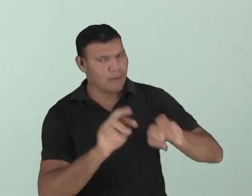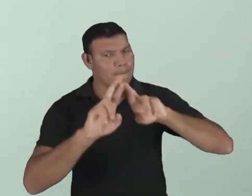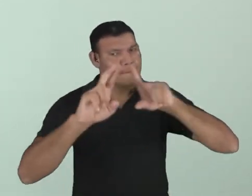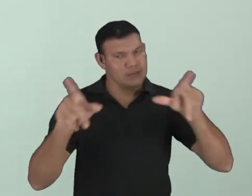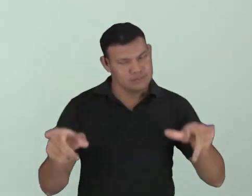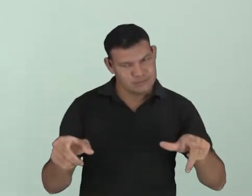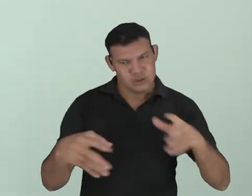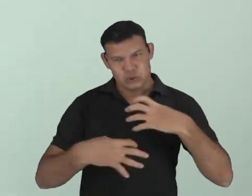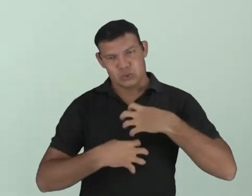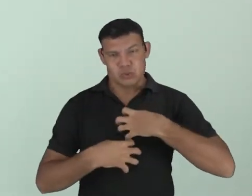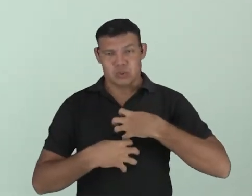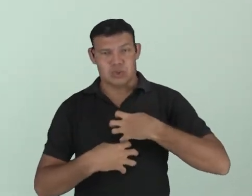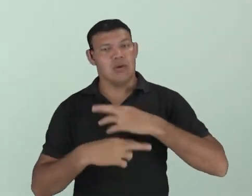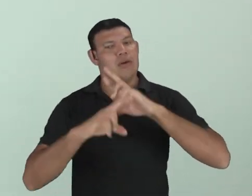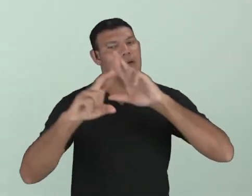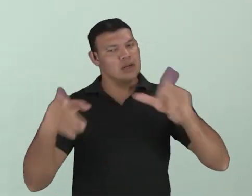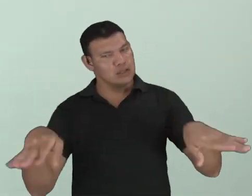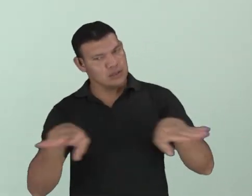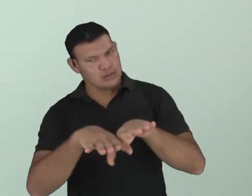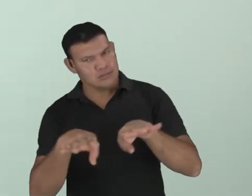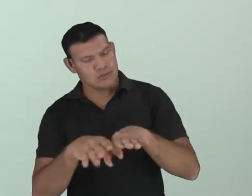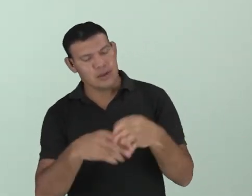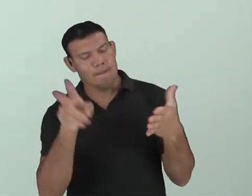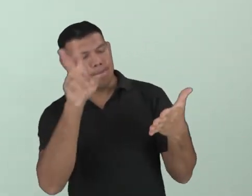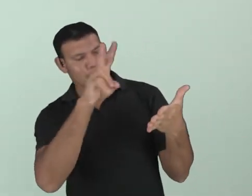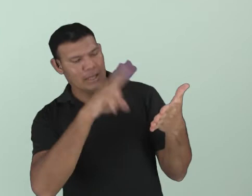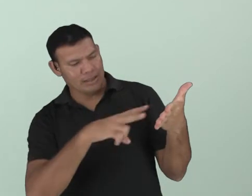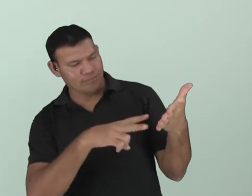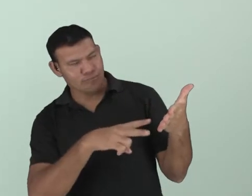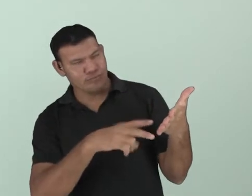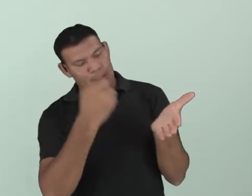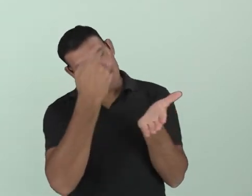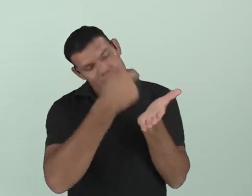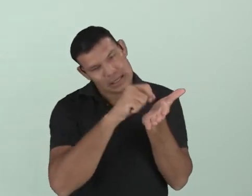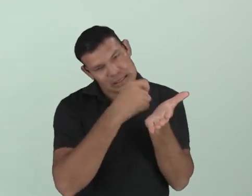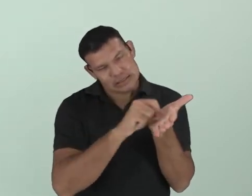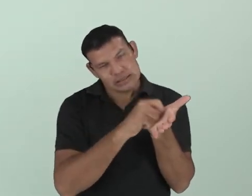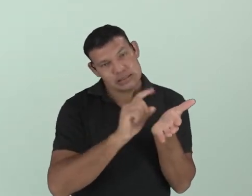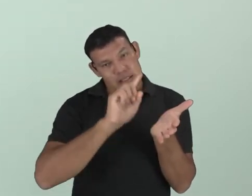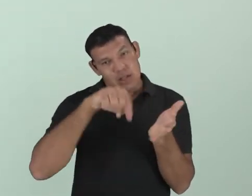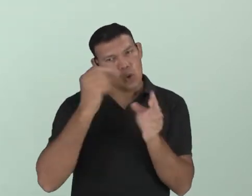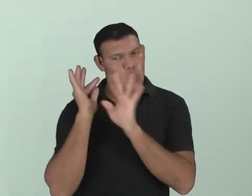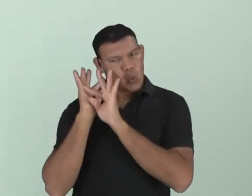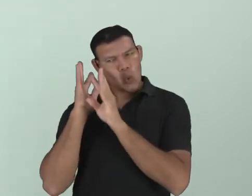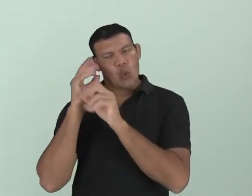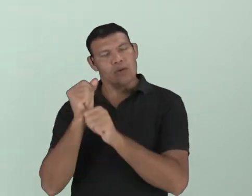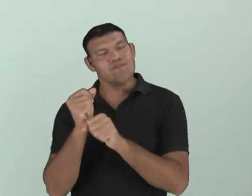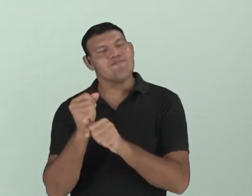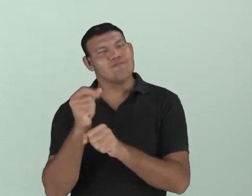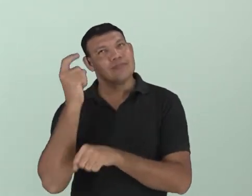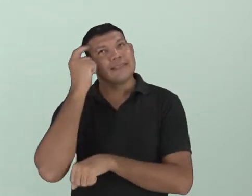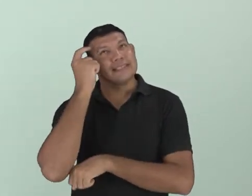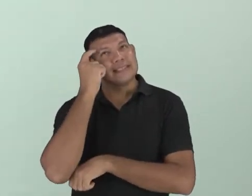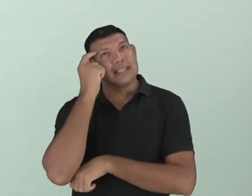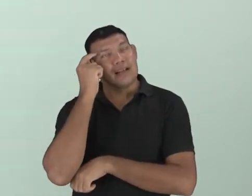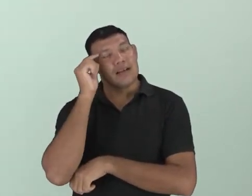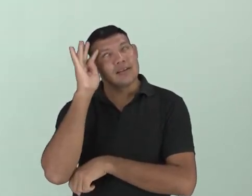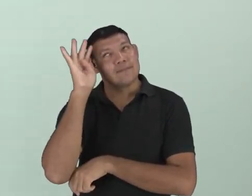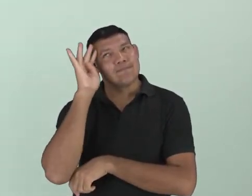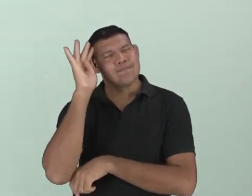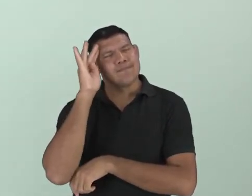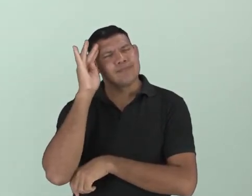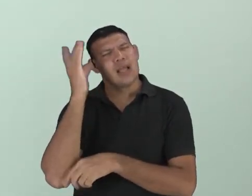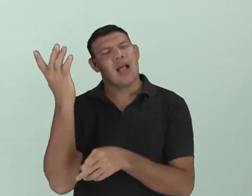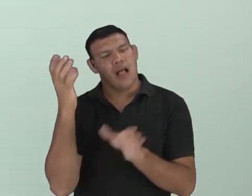também diferentes. Então, você lê, anota e depois tenta rever as suas anotações e, baseado nas anotações, relembrar